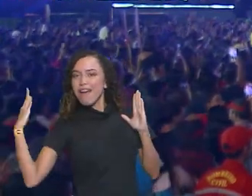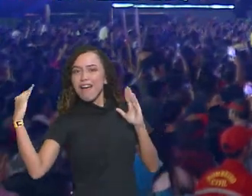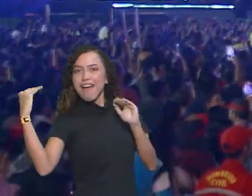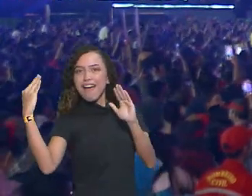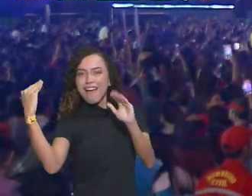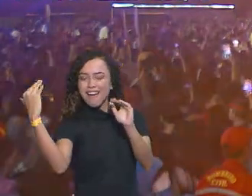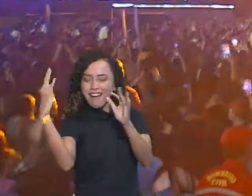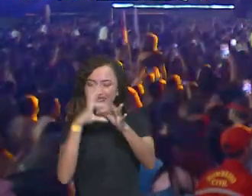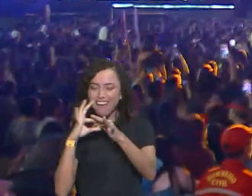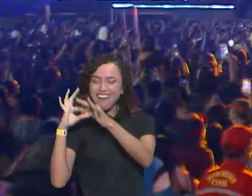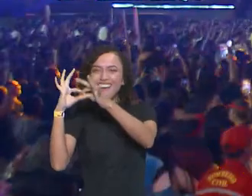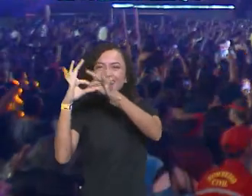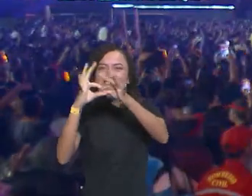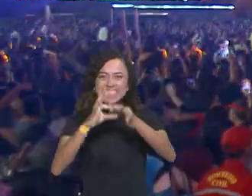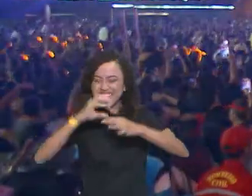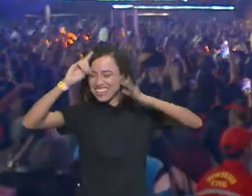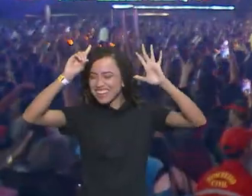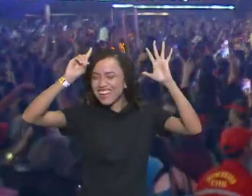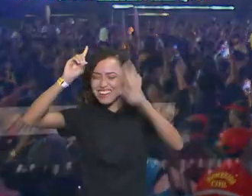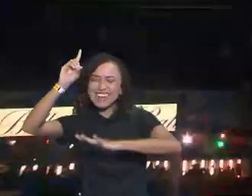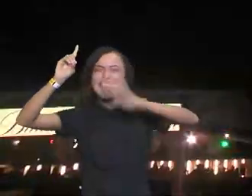me alimentar